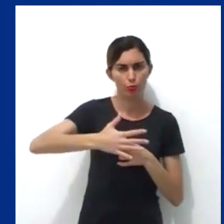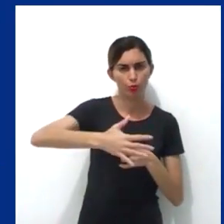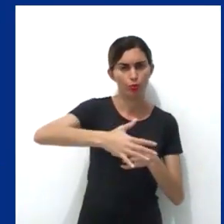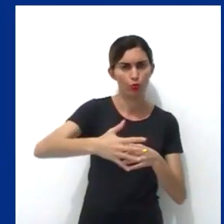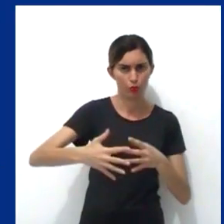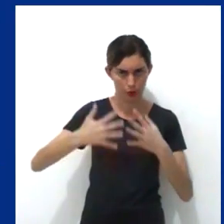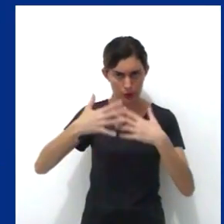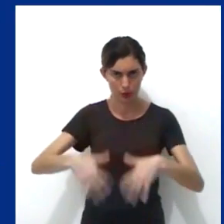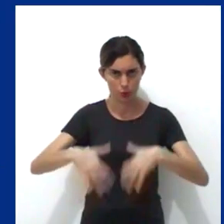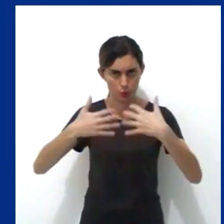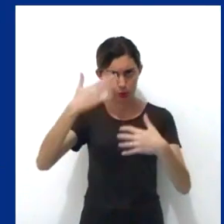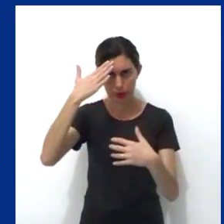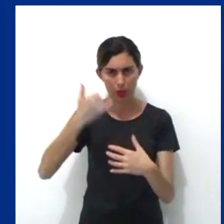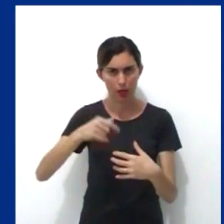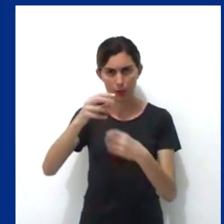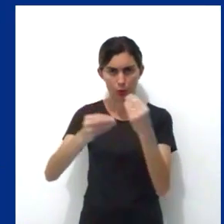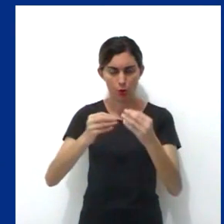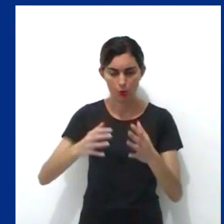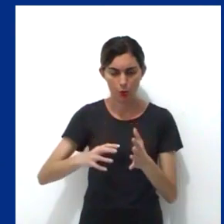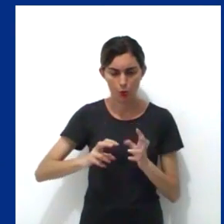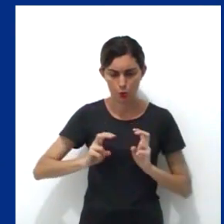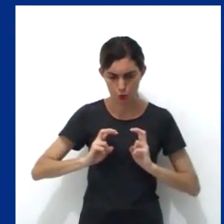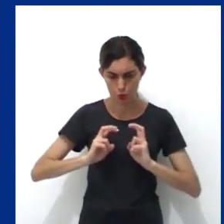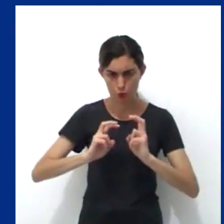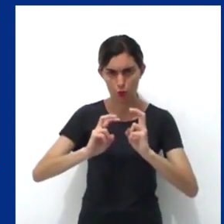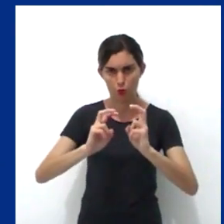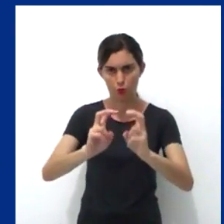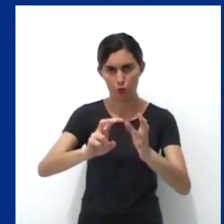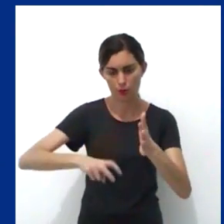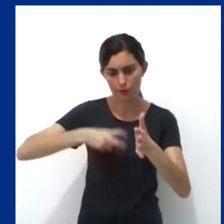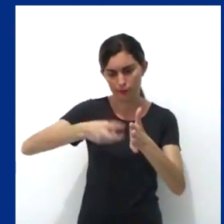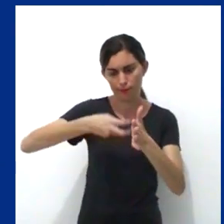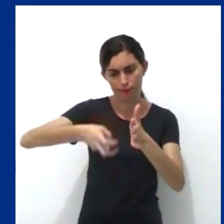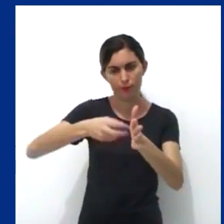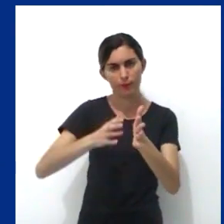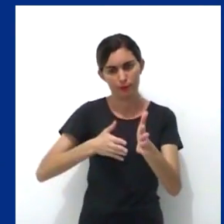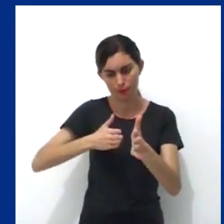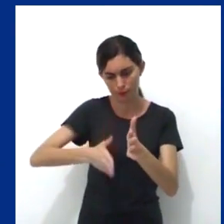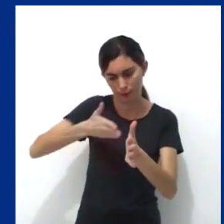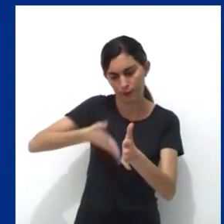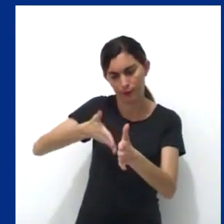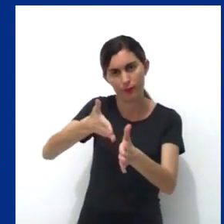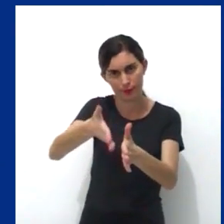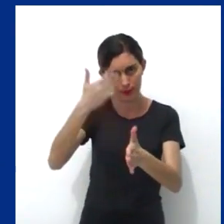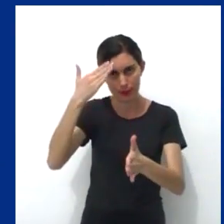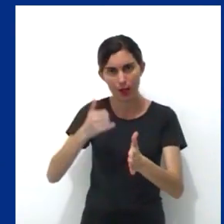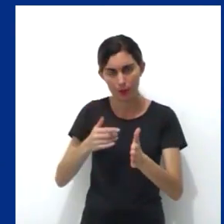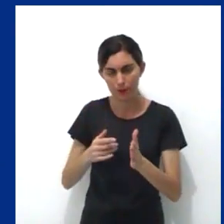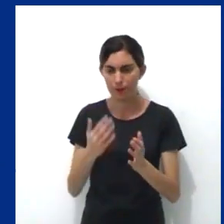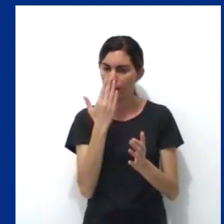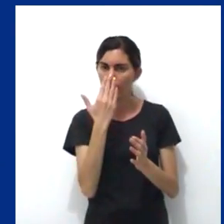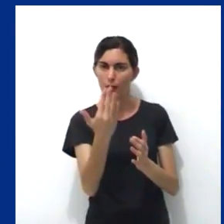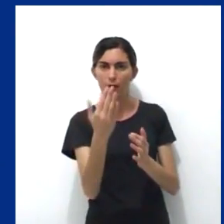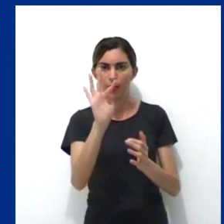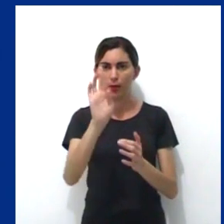como é que acontece aí nesse processo os conceitos de propagação de calor e